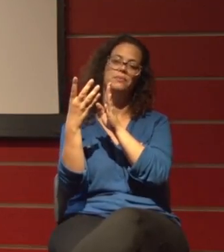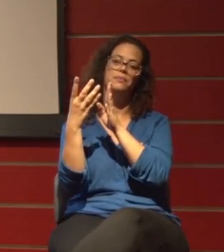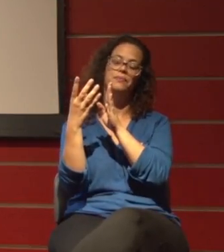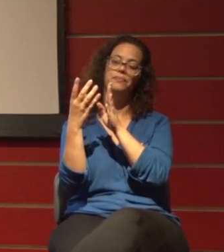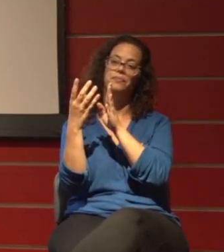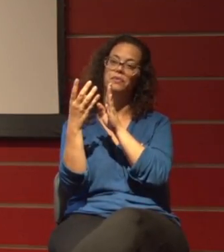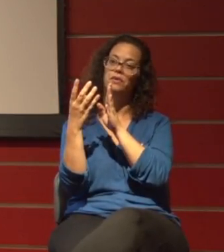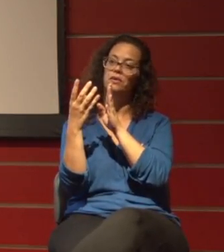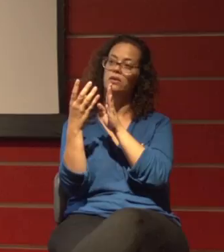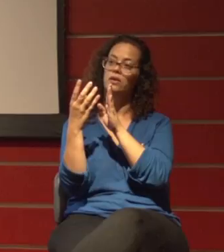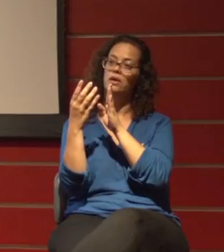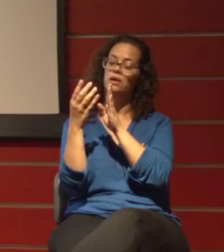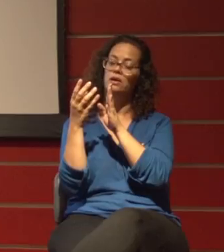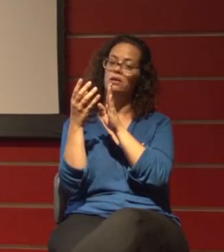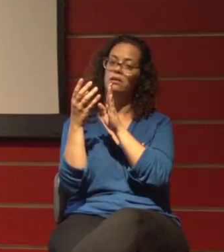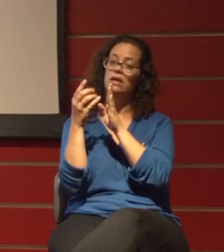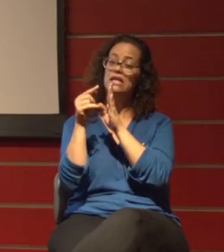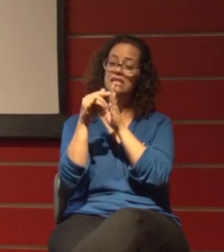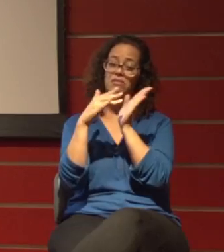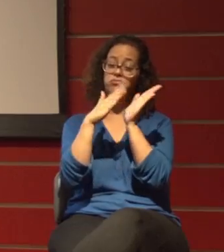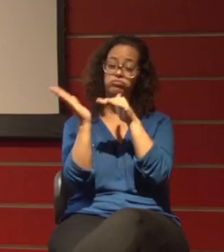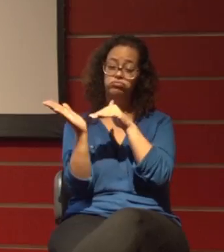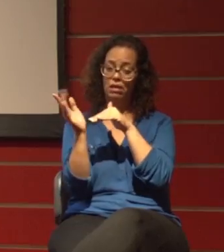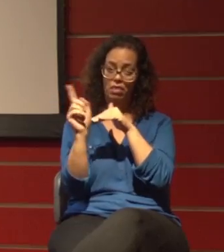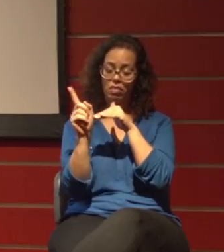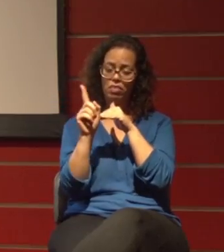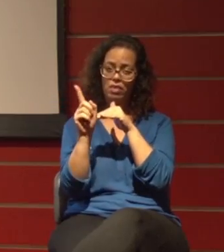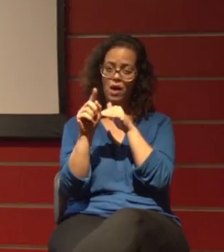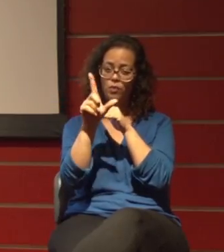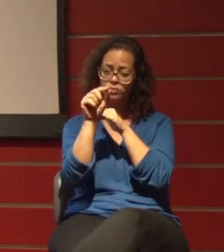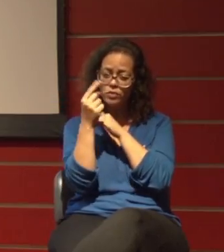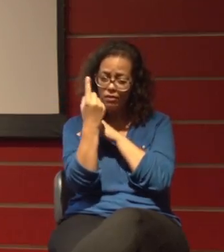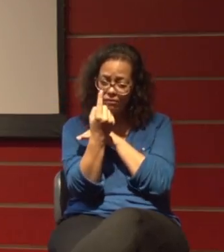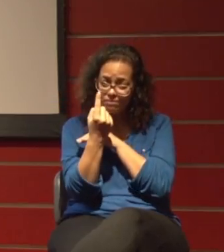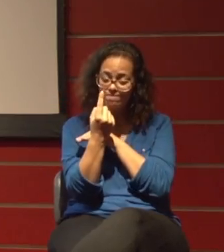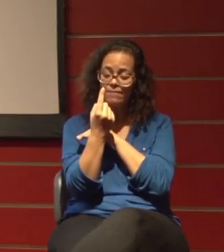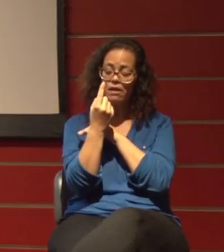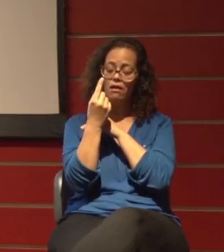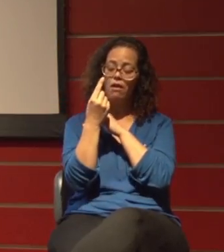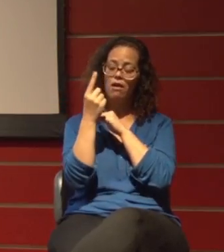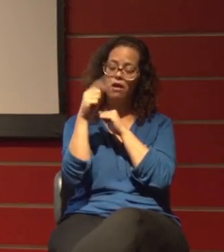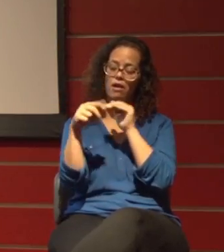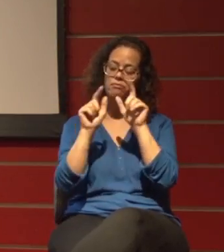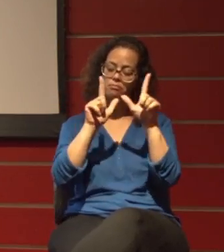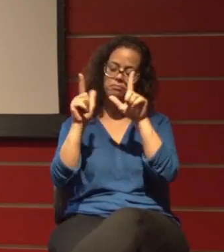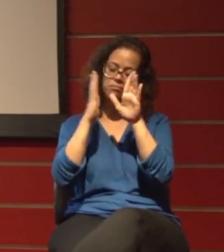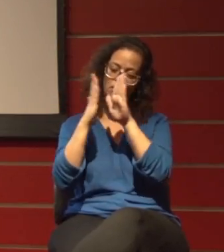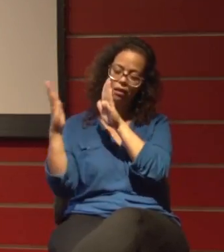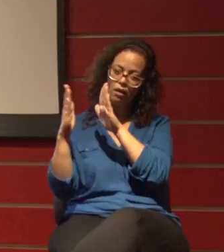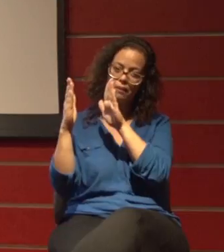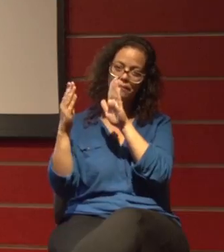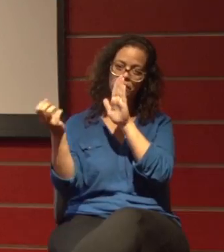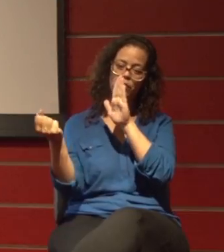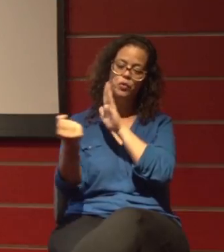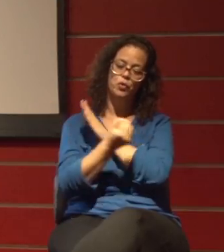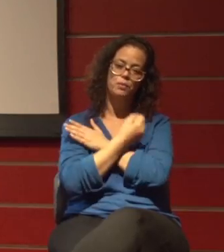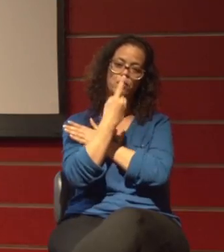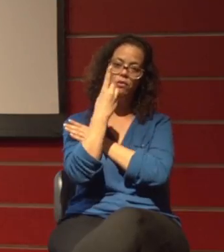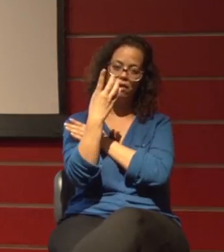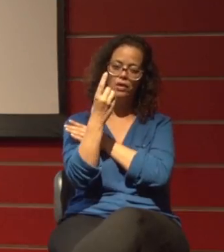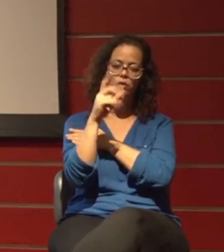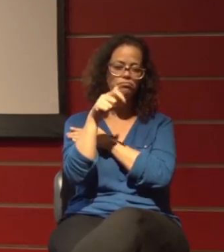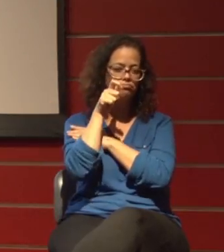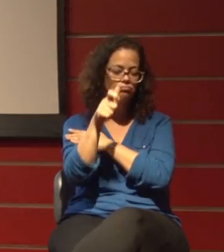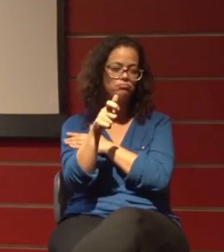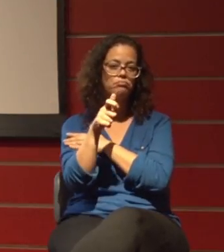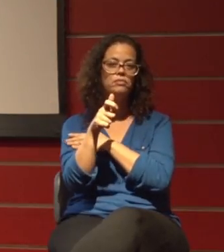não não for ver a a série inteira pelo menos esse episódio que é é uma história bem Interessante foi